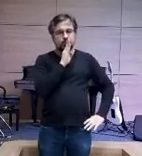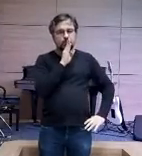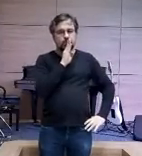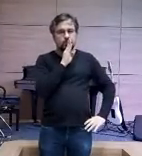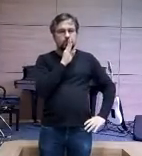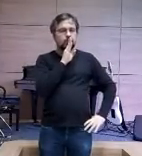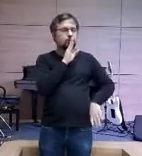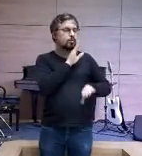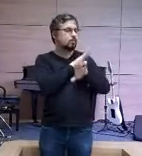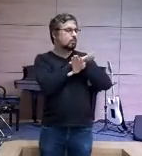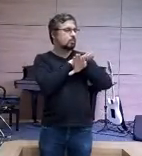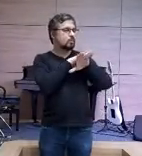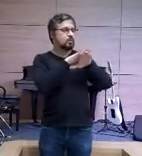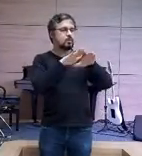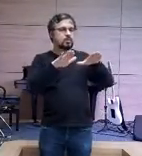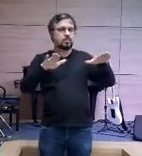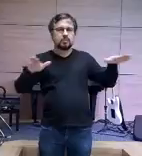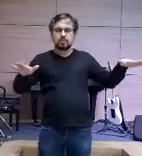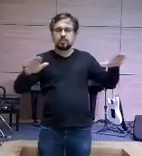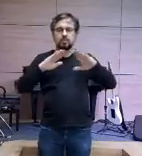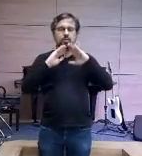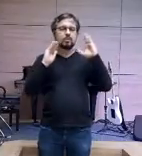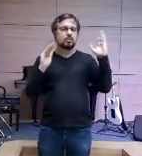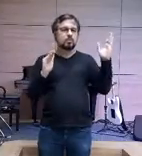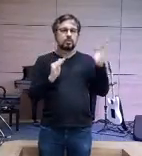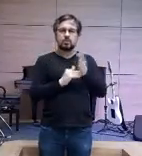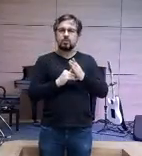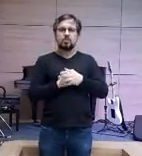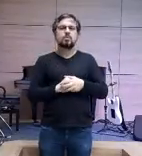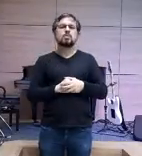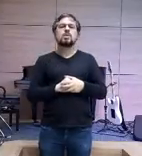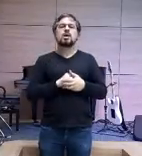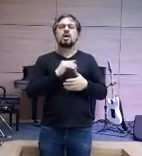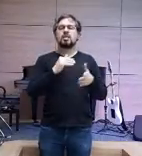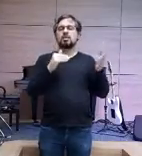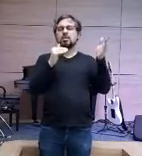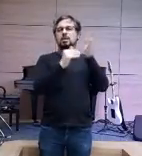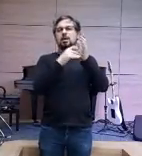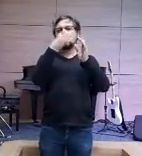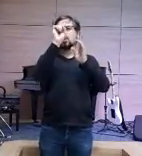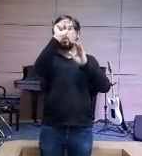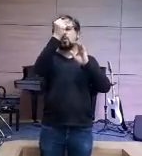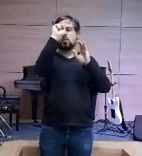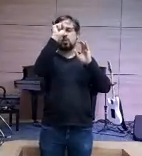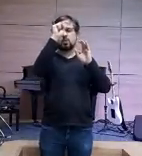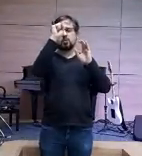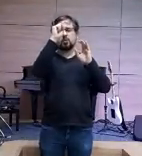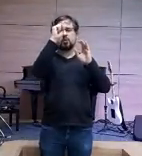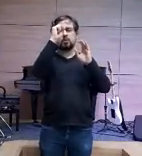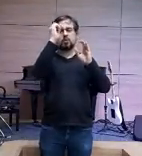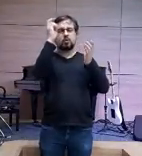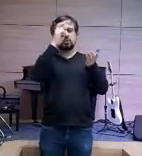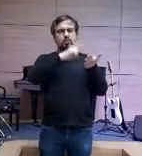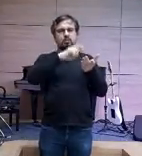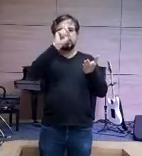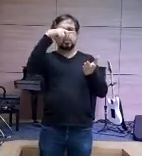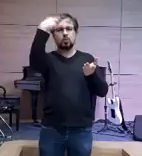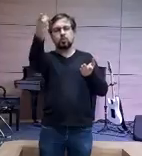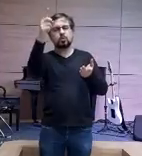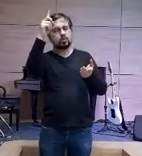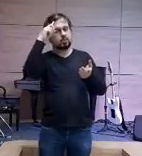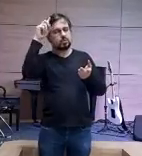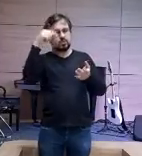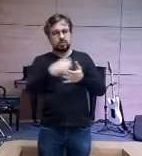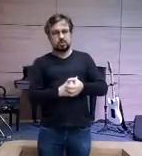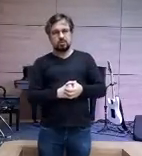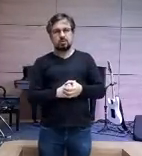e no silêncio que parou pairou até às 8:30 do outro dia onde aliás puderam